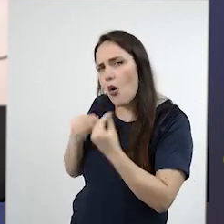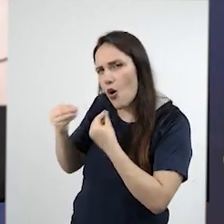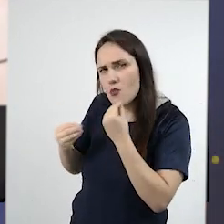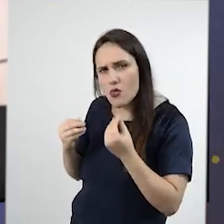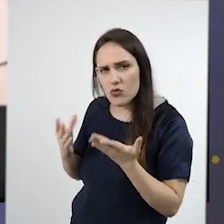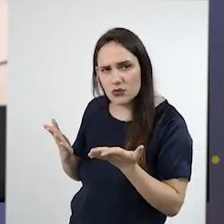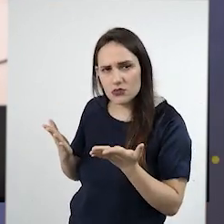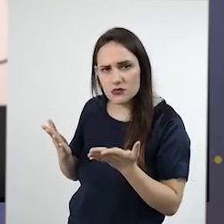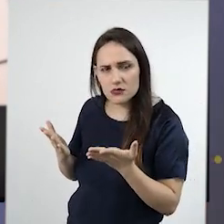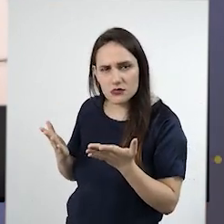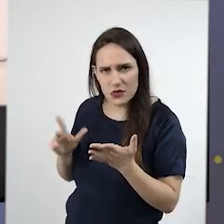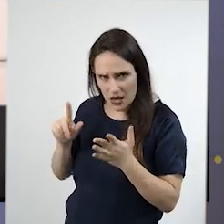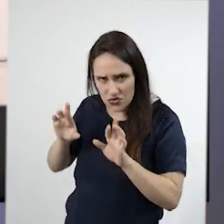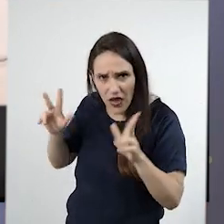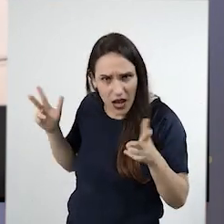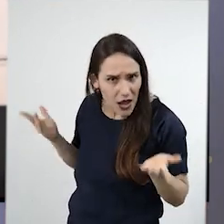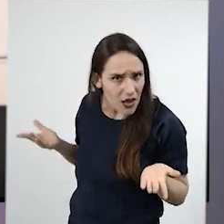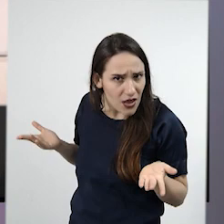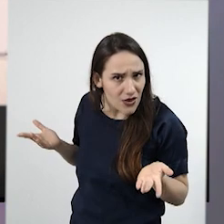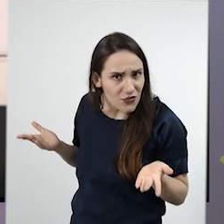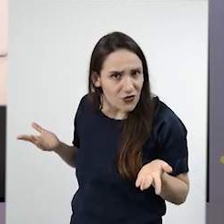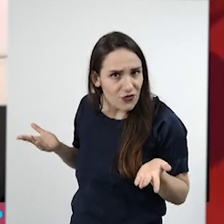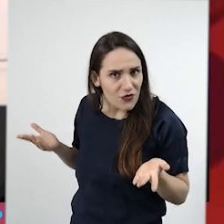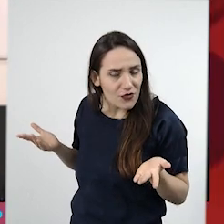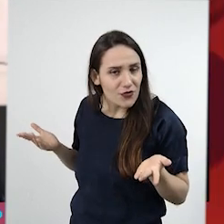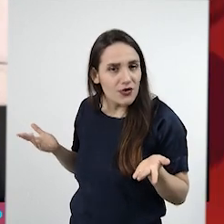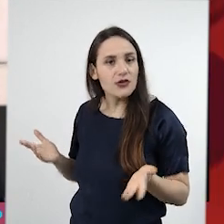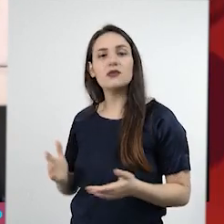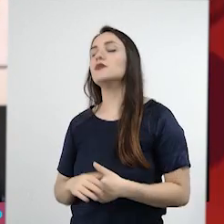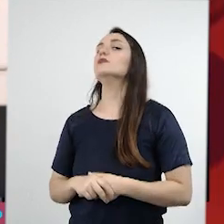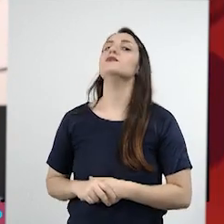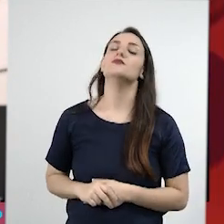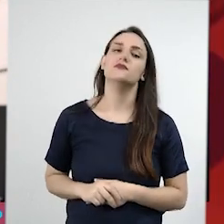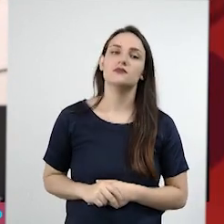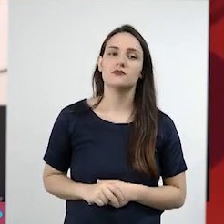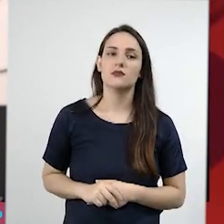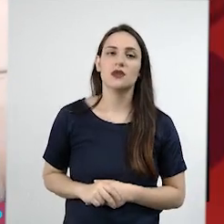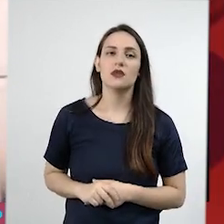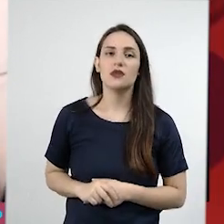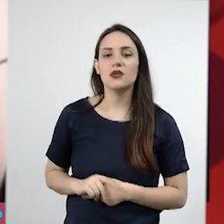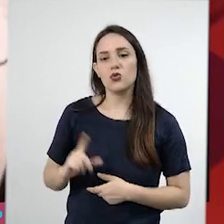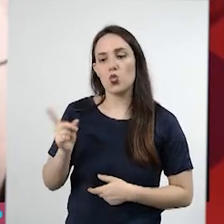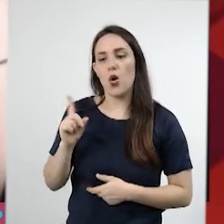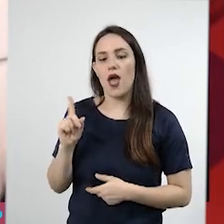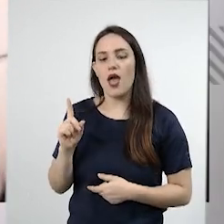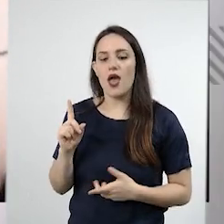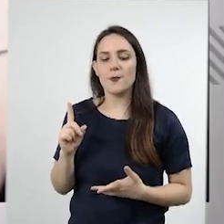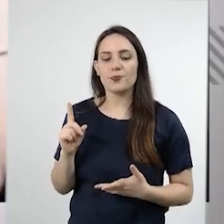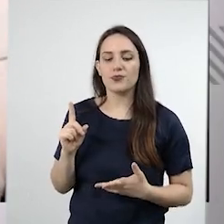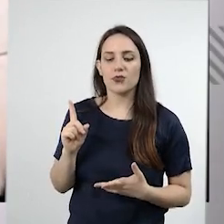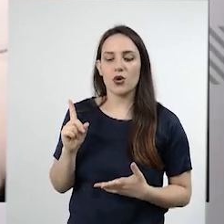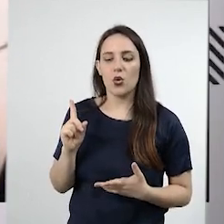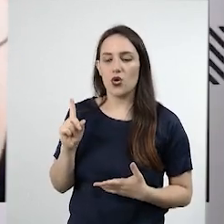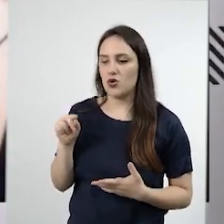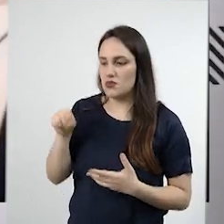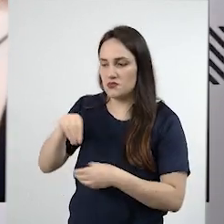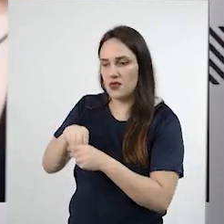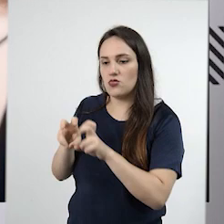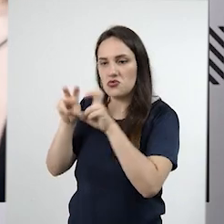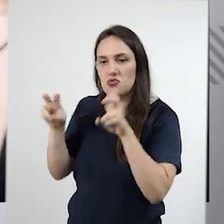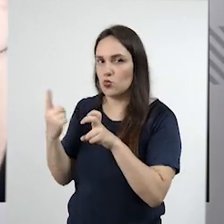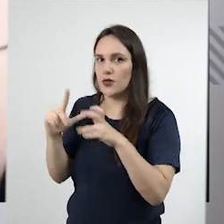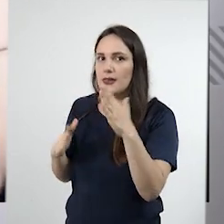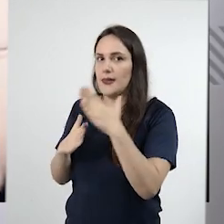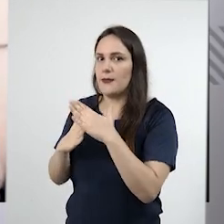com tudo isso? Então, não é um mundo que não tem limite. Então, é um mundo que também